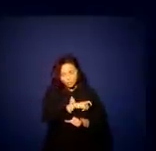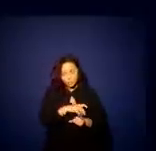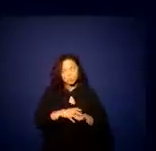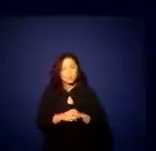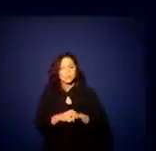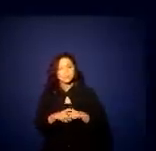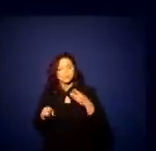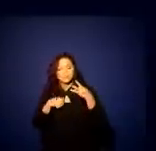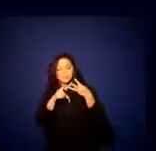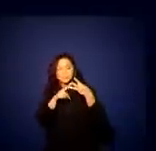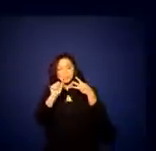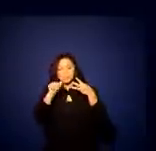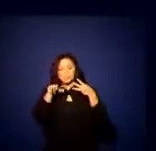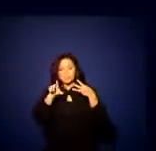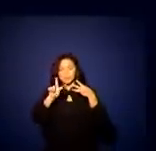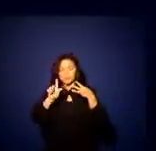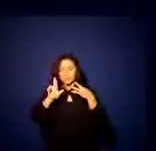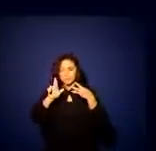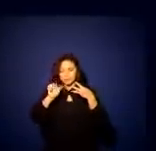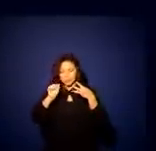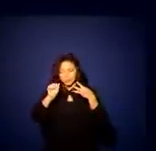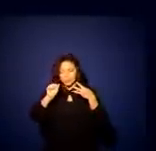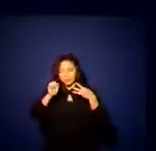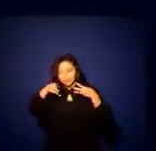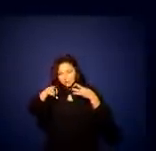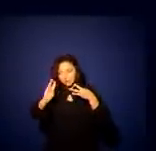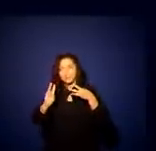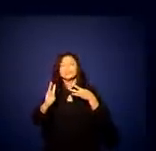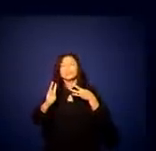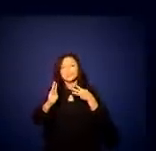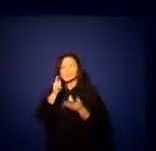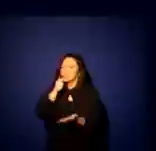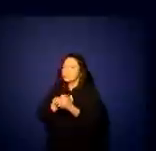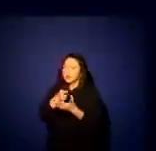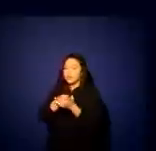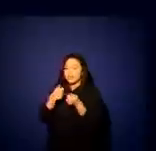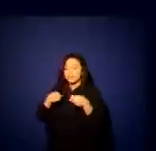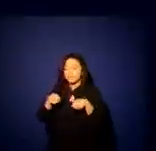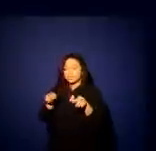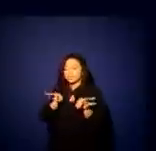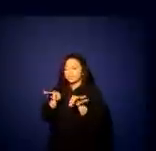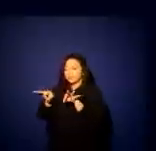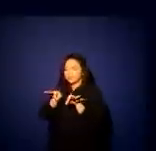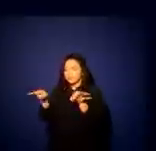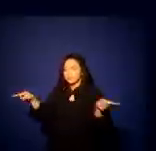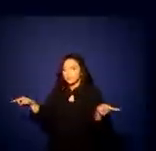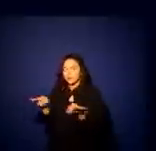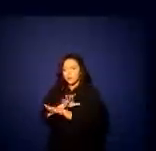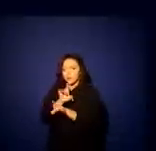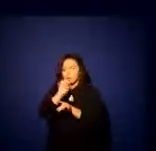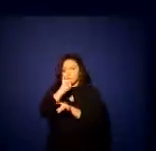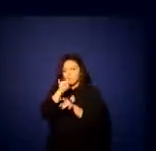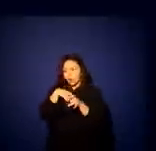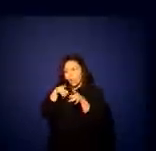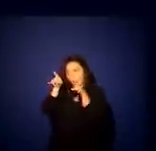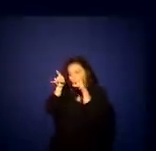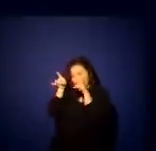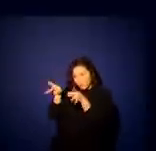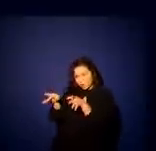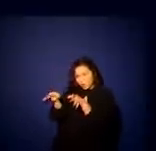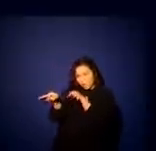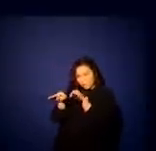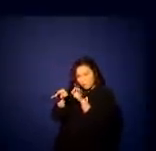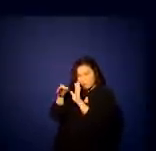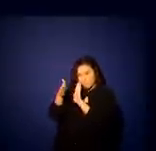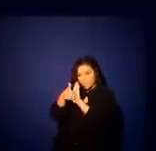Angra três Eletrobras ela é obrigada a terminar a Angra três ou no caso de abandonar o projeto passivo é da Eletrobras também pode ser